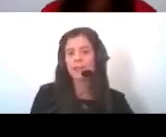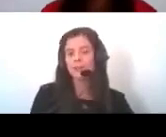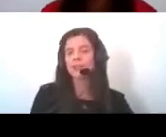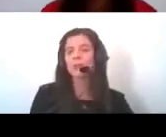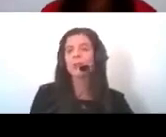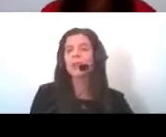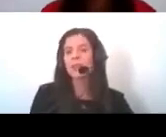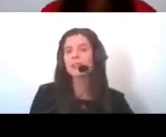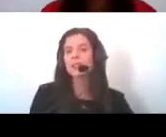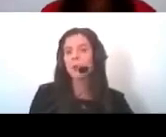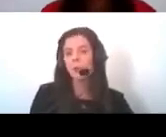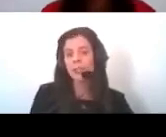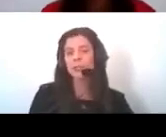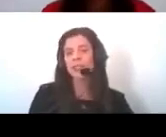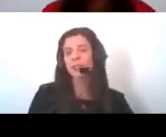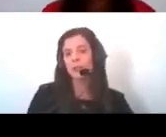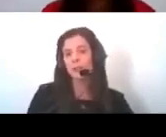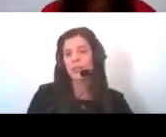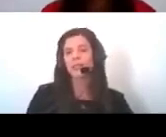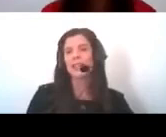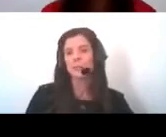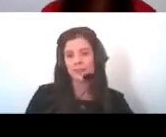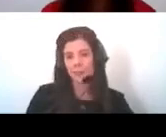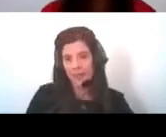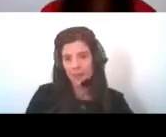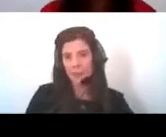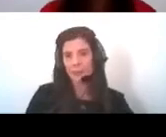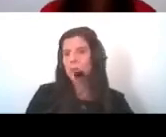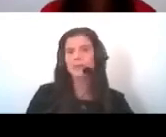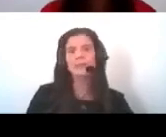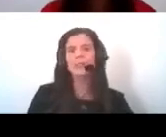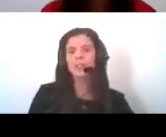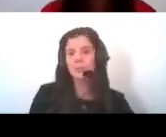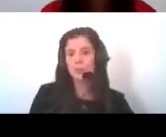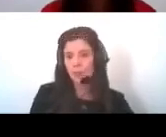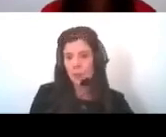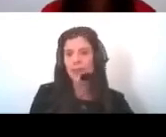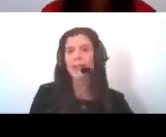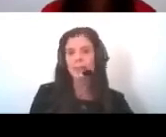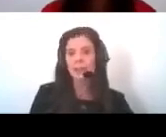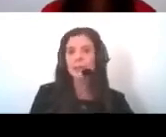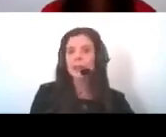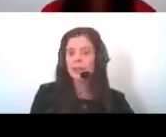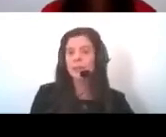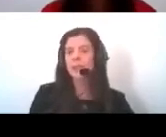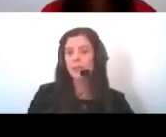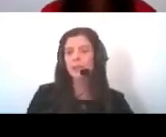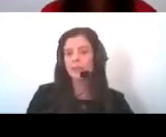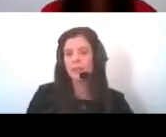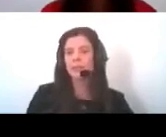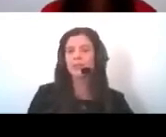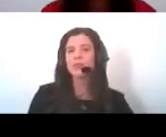acompanhar a execução. Está sendo cumprido aquilo que foi contratado para ser pago? Porque senão a gente também não pode pagar. Então, tem que ter uma